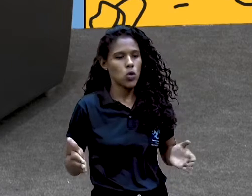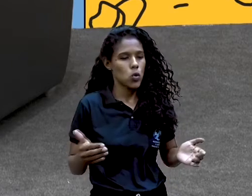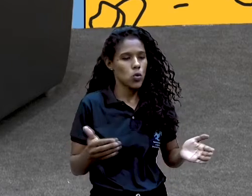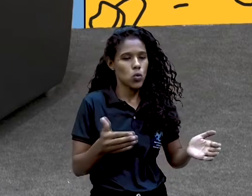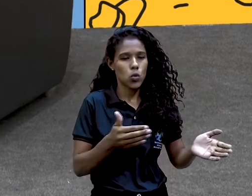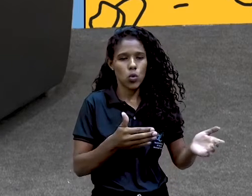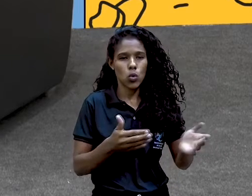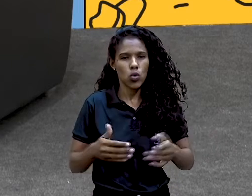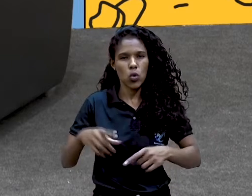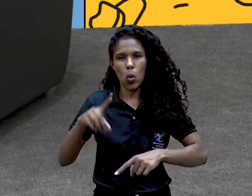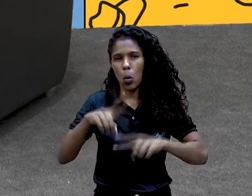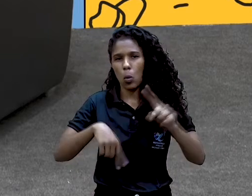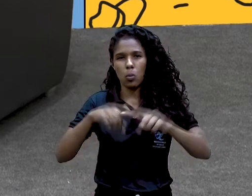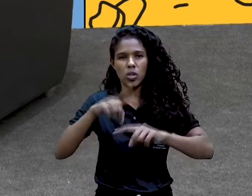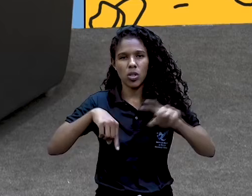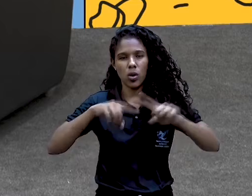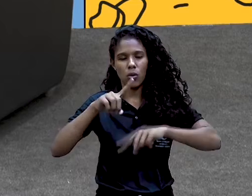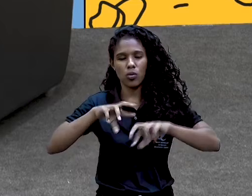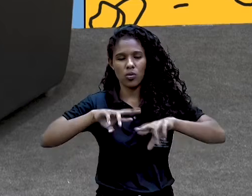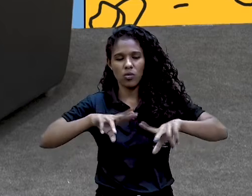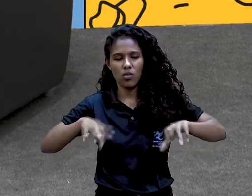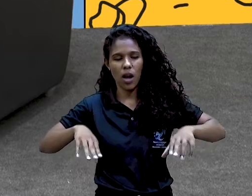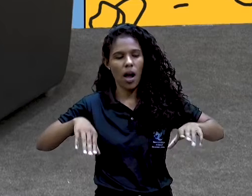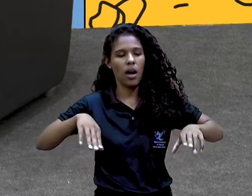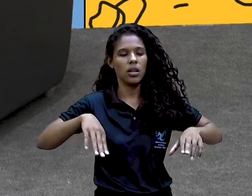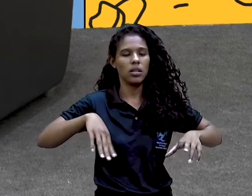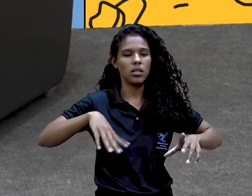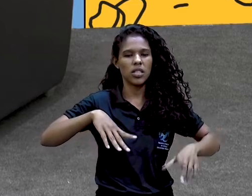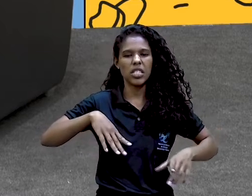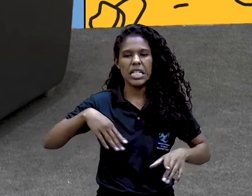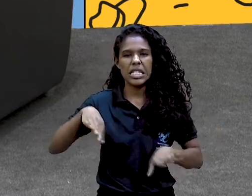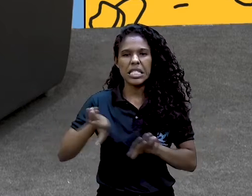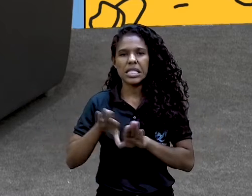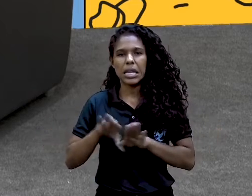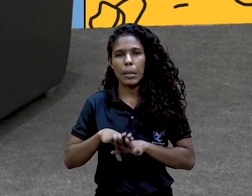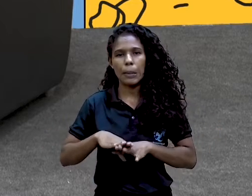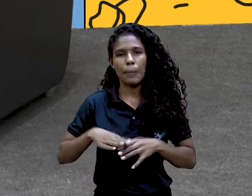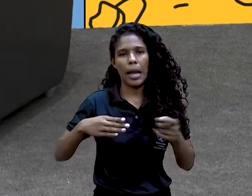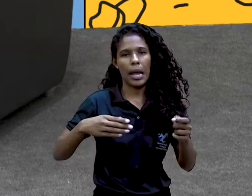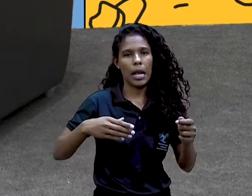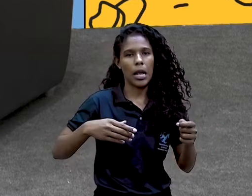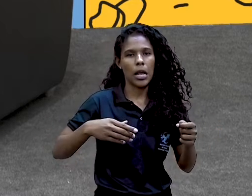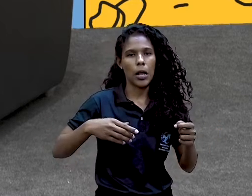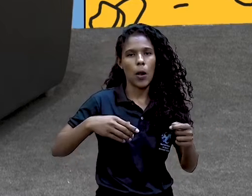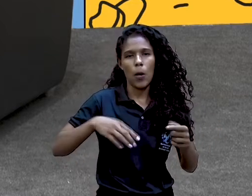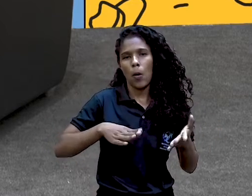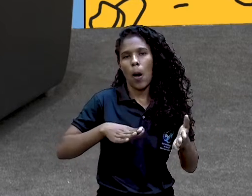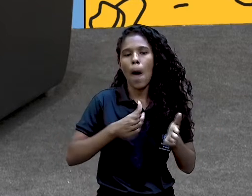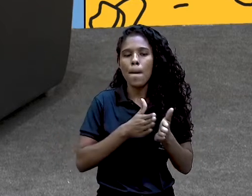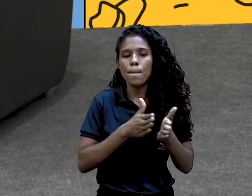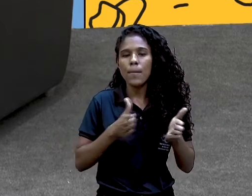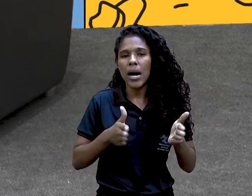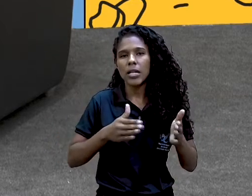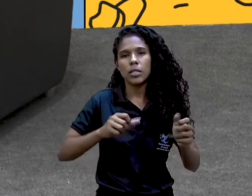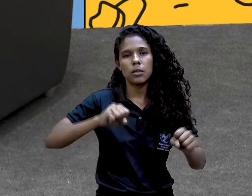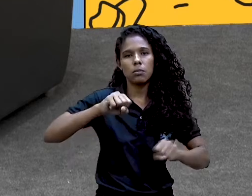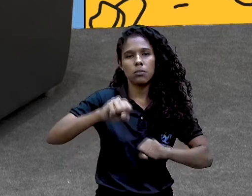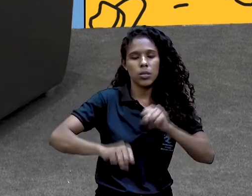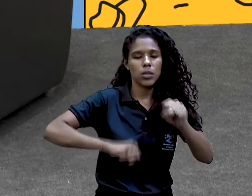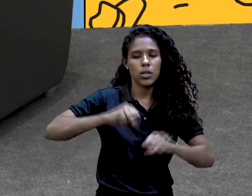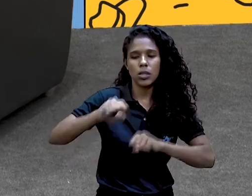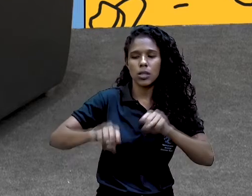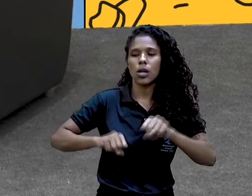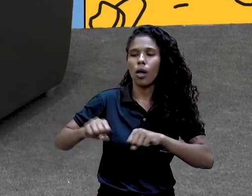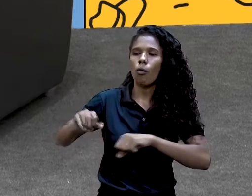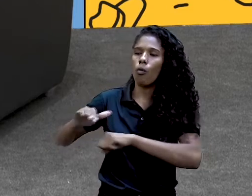eletrônicos que estavam jogados fora, pegou um pedaço de bicicleta, uma outra ferramenta, convidou o professor, conversou com o